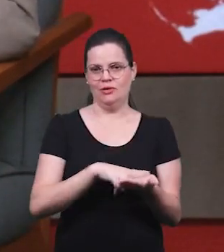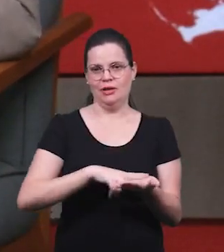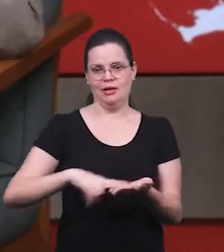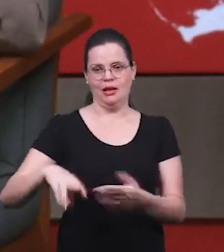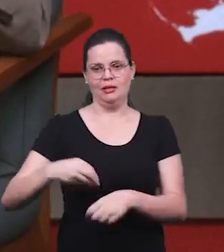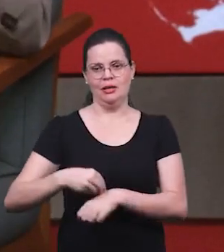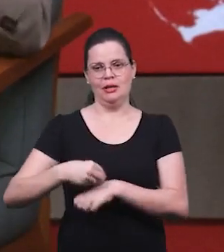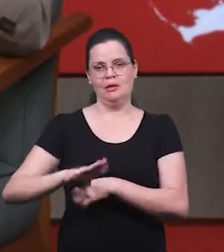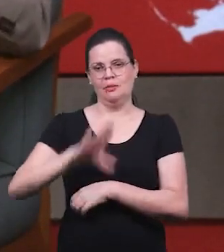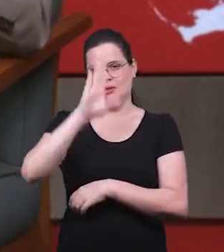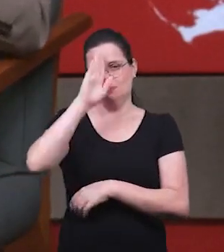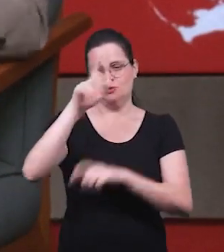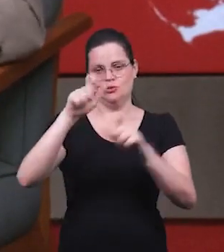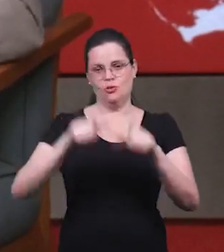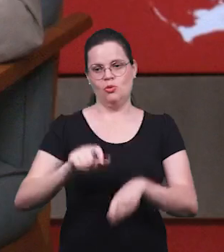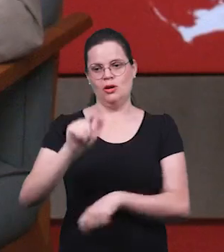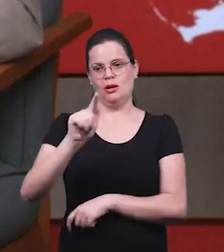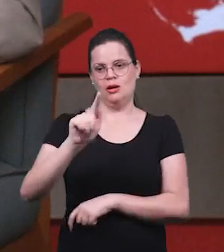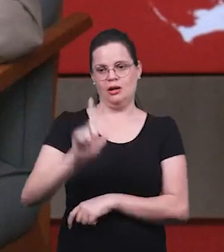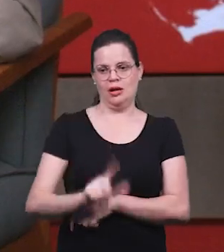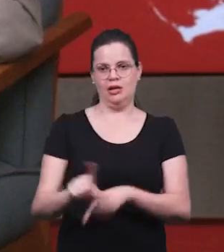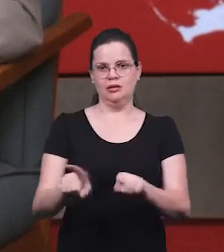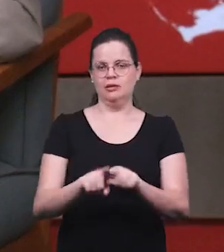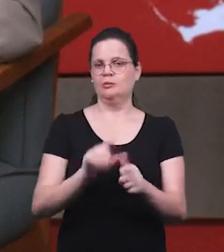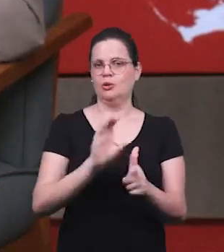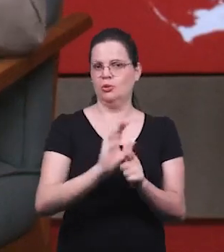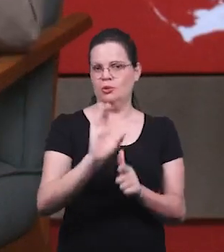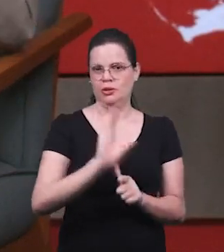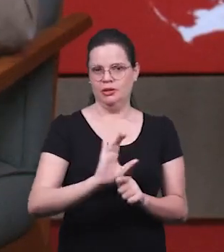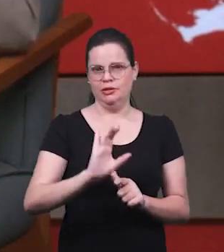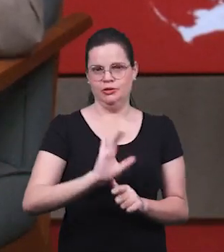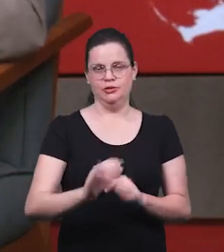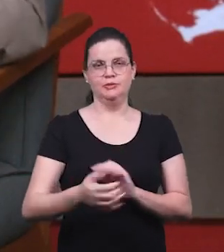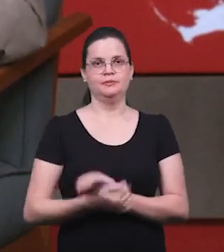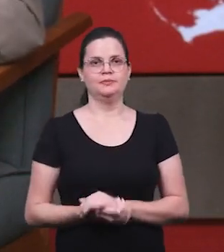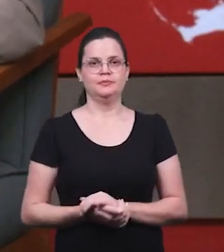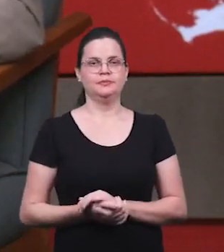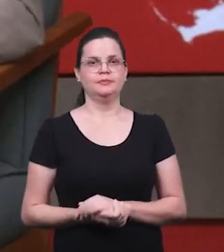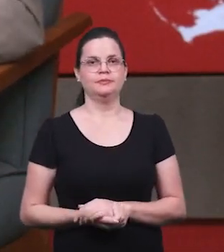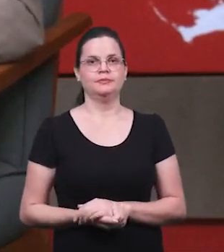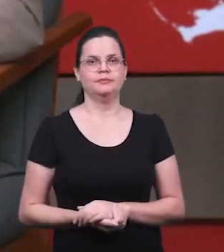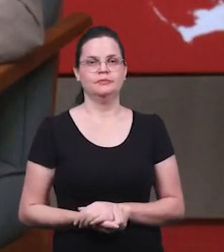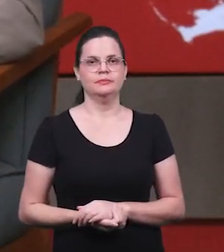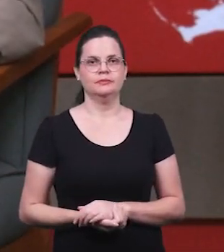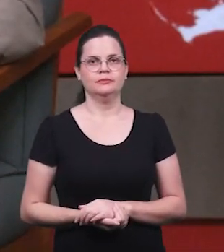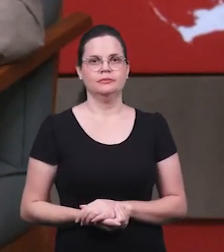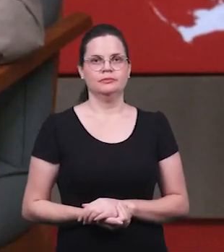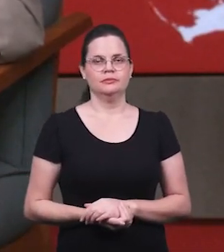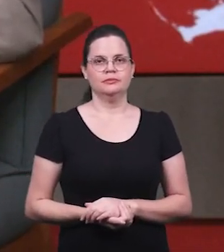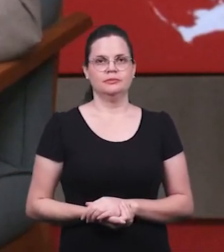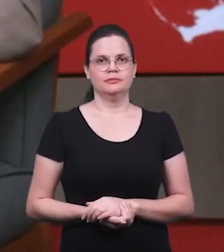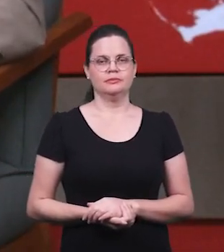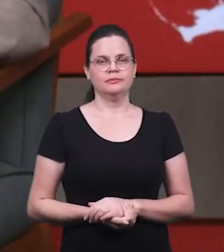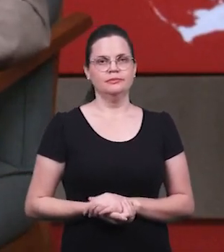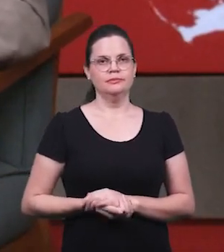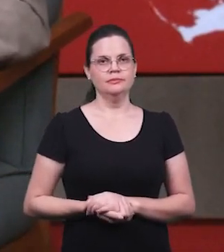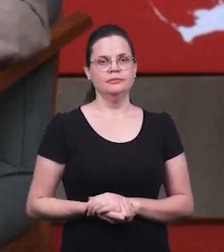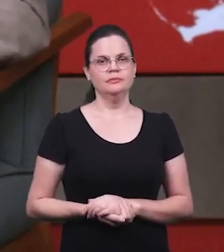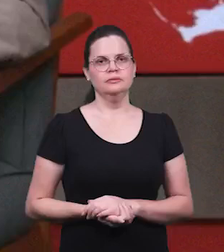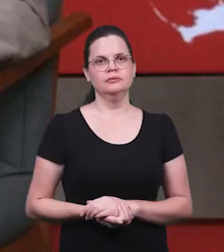aos Gálatas e na carta aos Coríntios. Então ele confirma tudo isso.